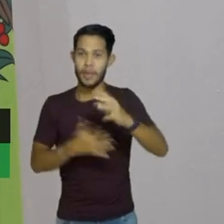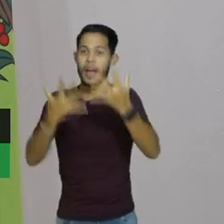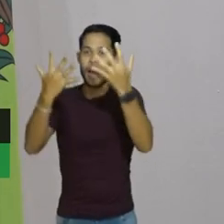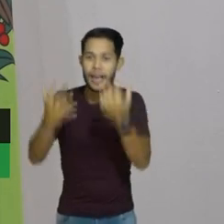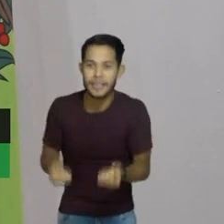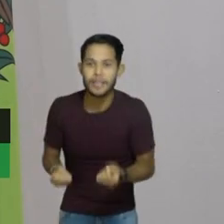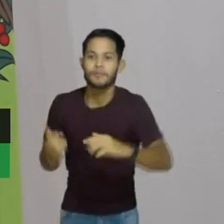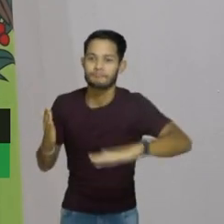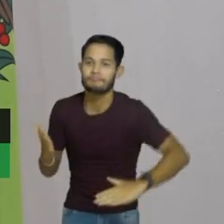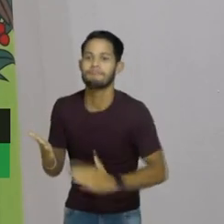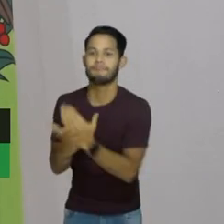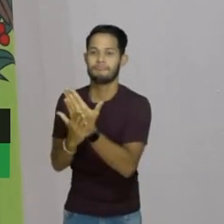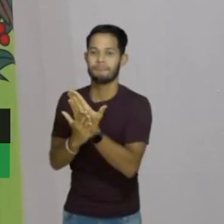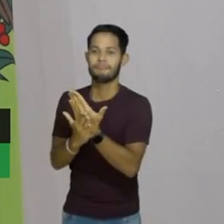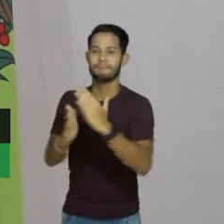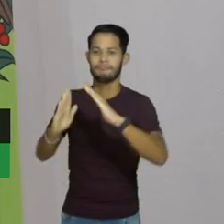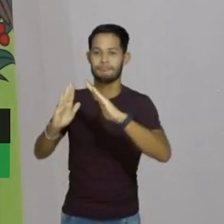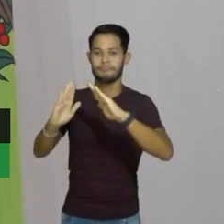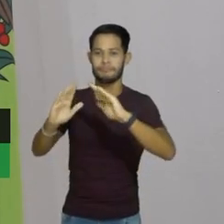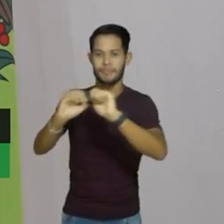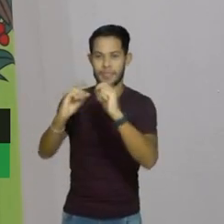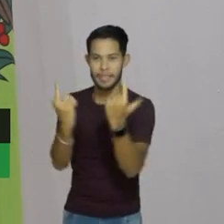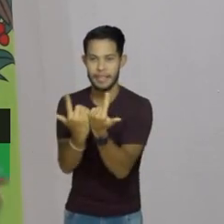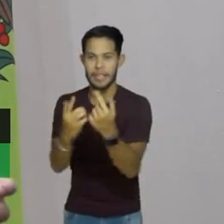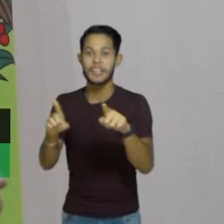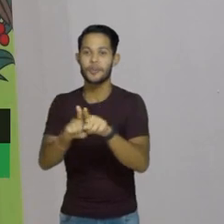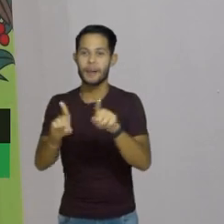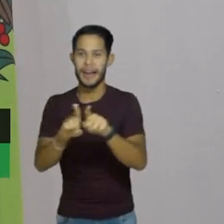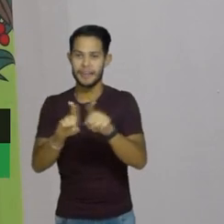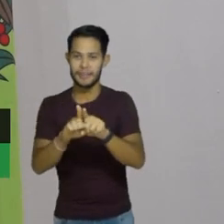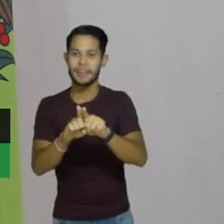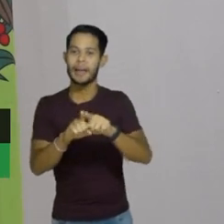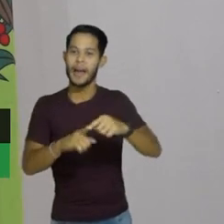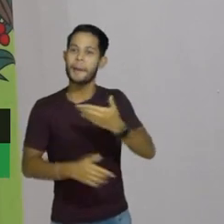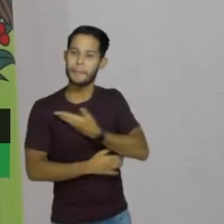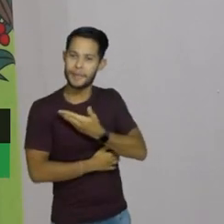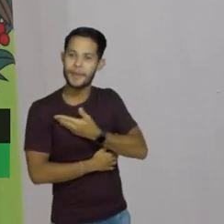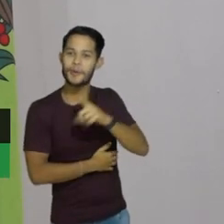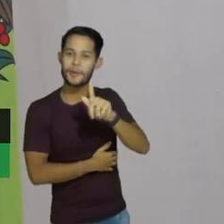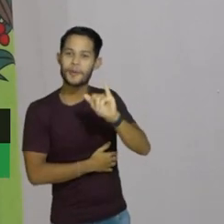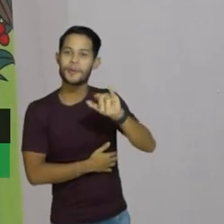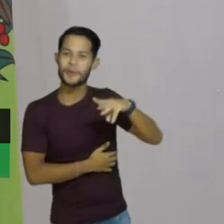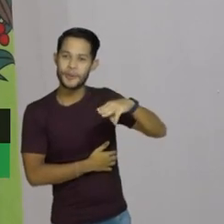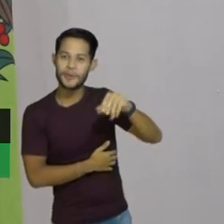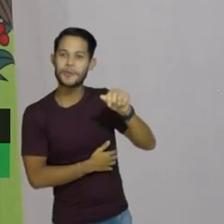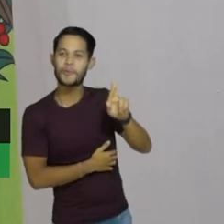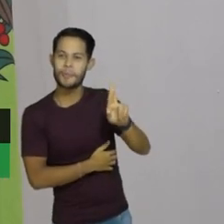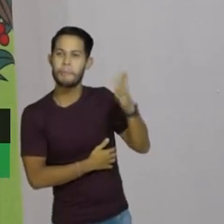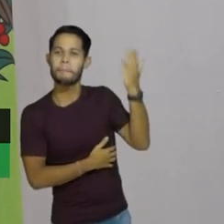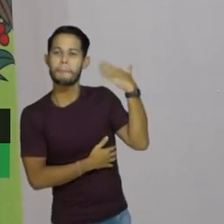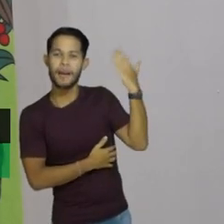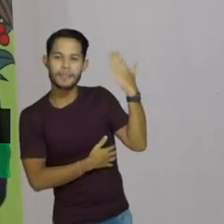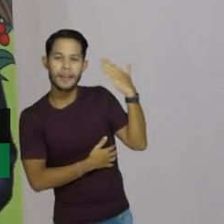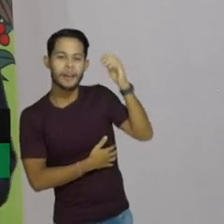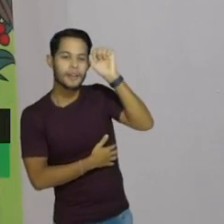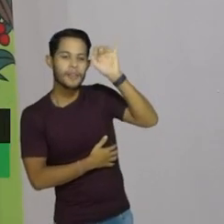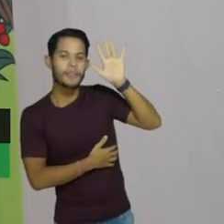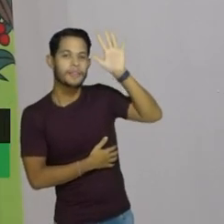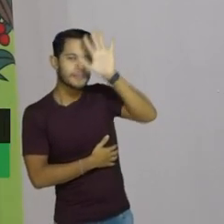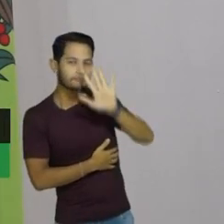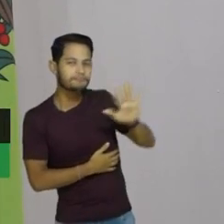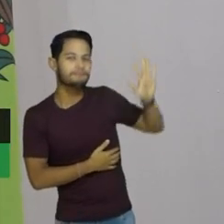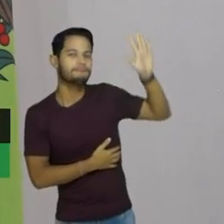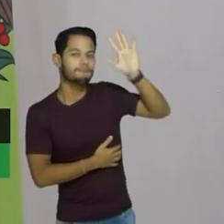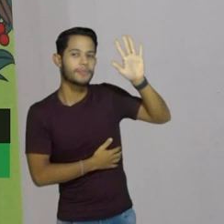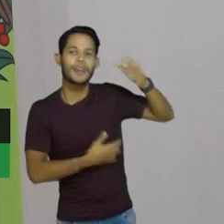Escola Legislativa. E o querido colega, deputado Gilmar, visionário como é, teve aquela visão muito assertiva lá atrás e que nos permitiu chegar aqui